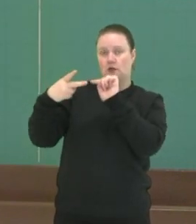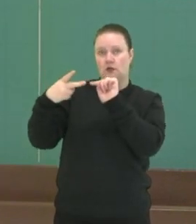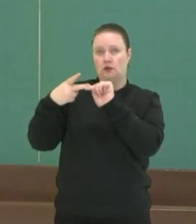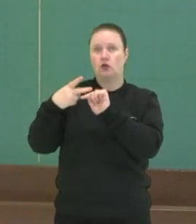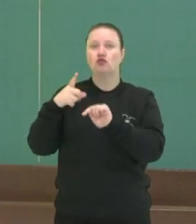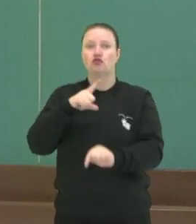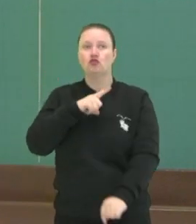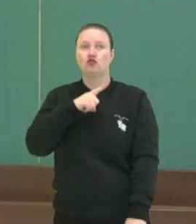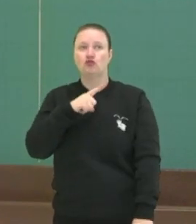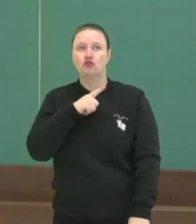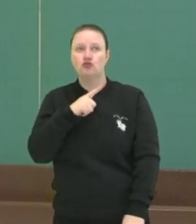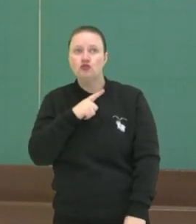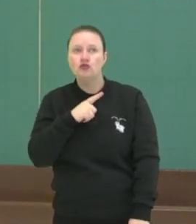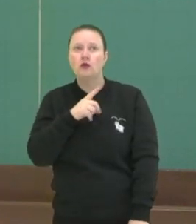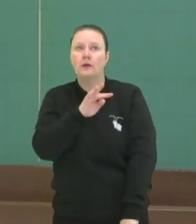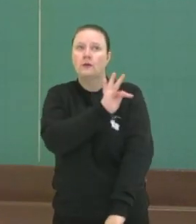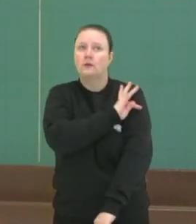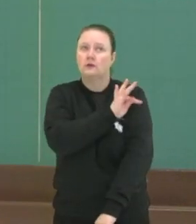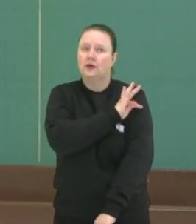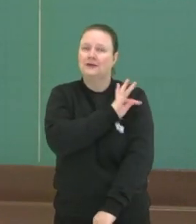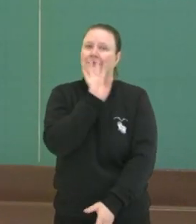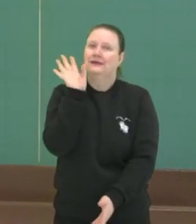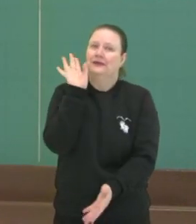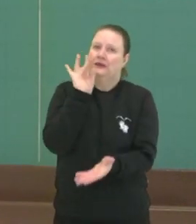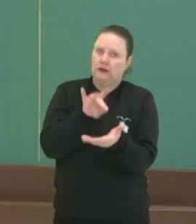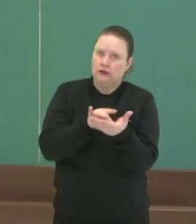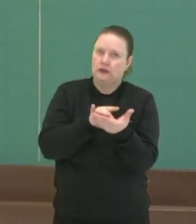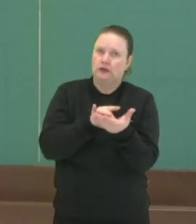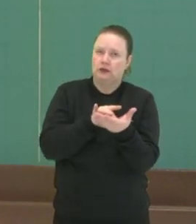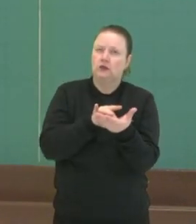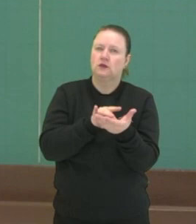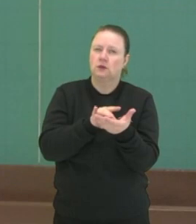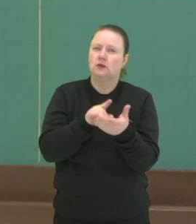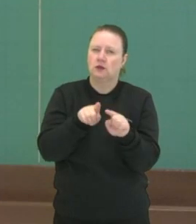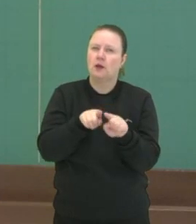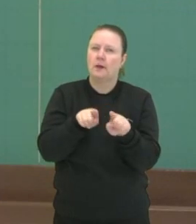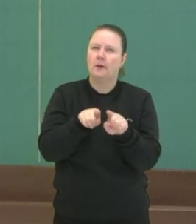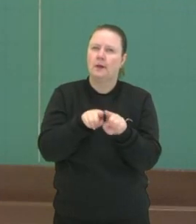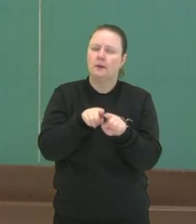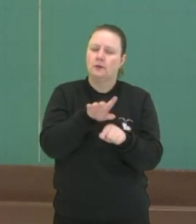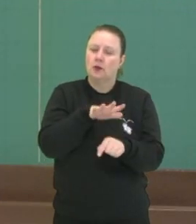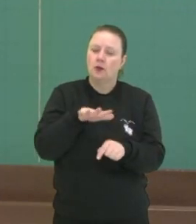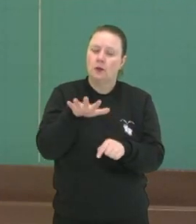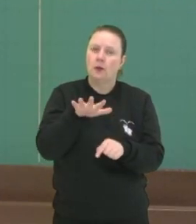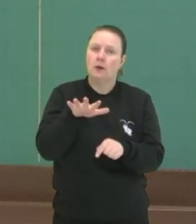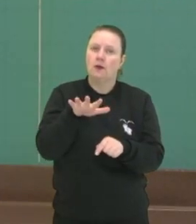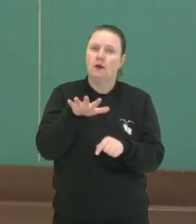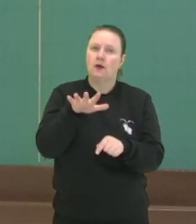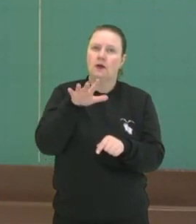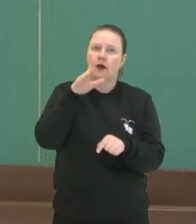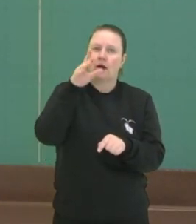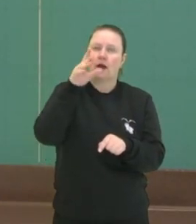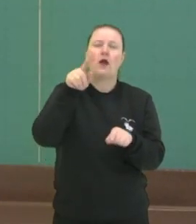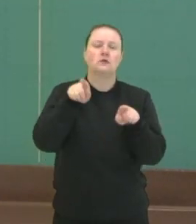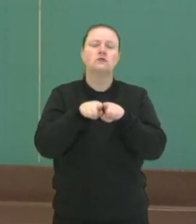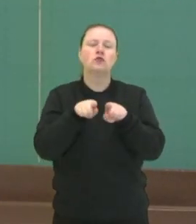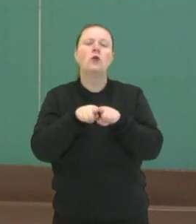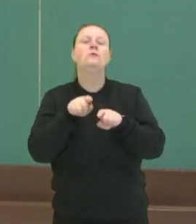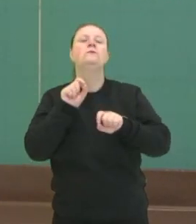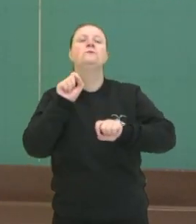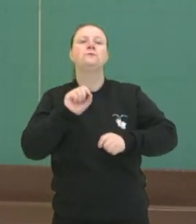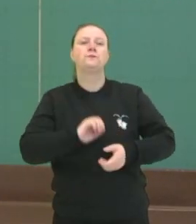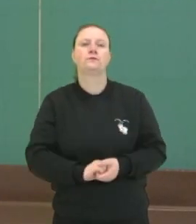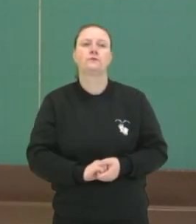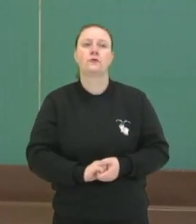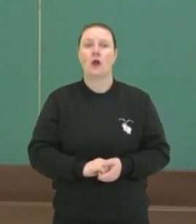realista acadêmica para representar cenas alucinórias do inconsciente que desafiava a realidade. O que acontece? Quando a gente fala de arte